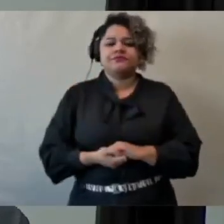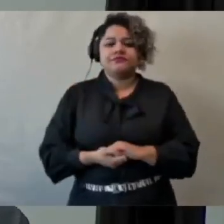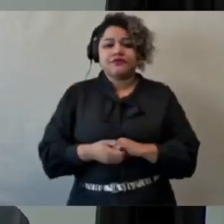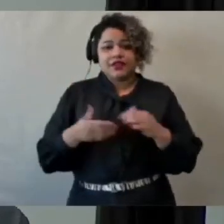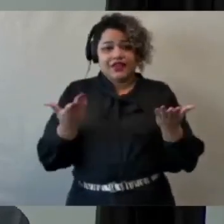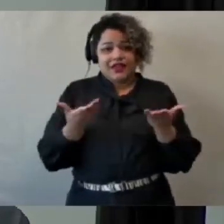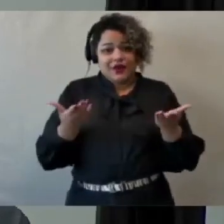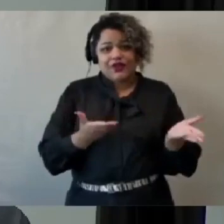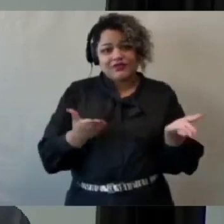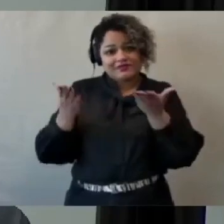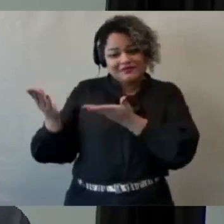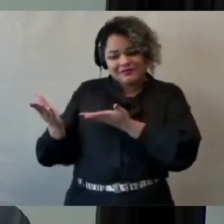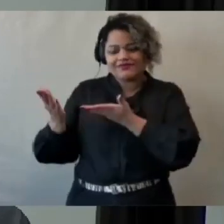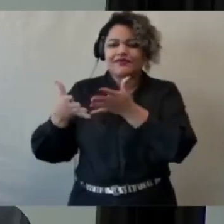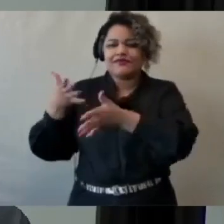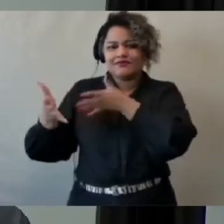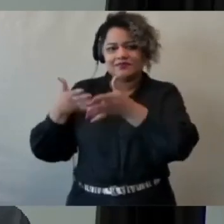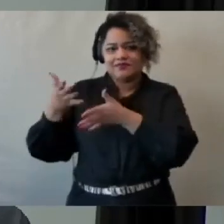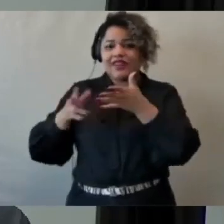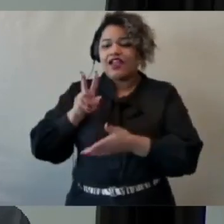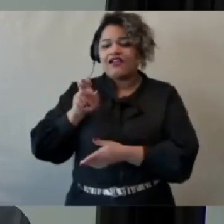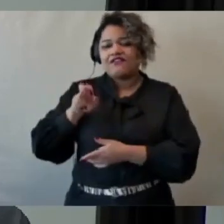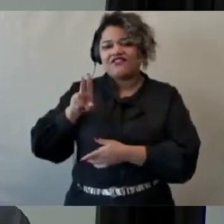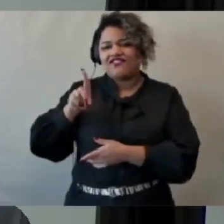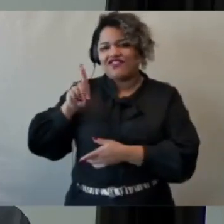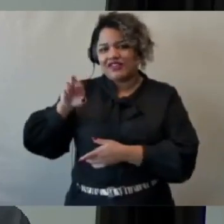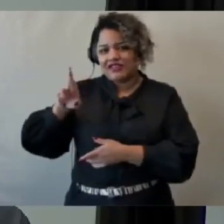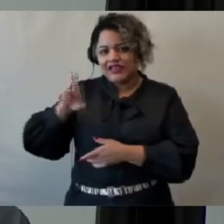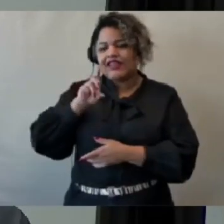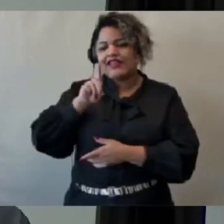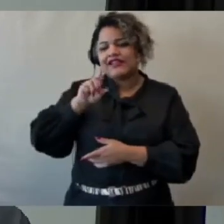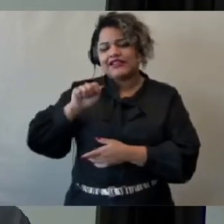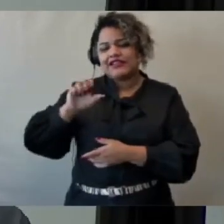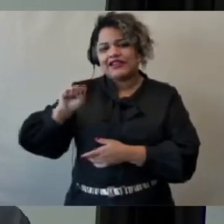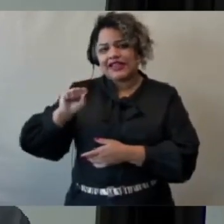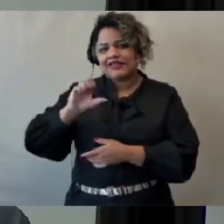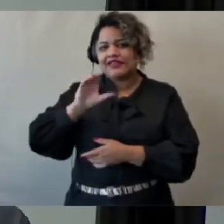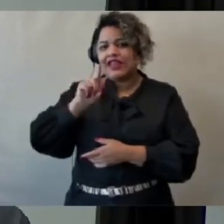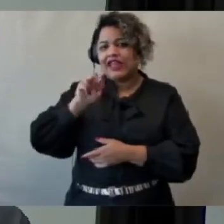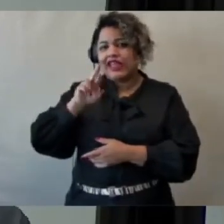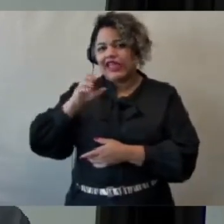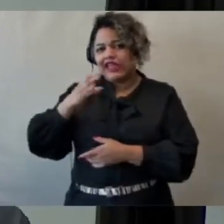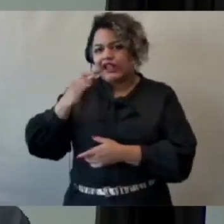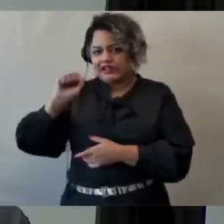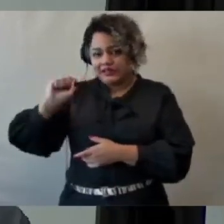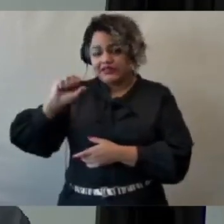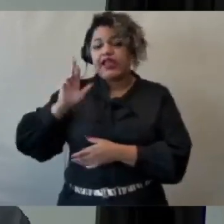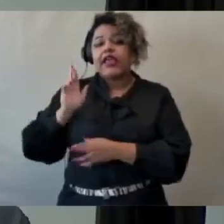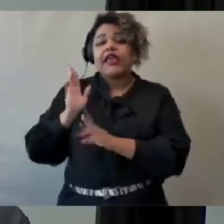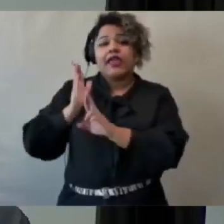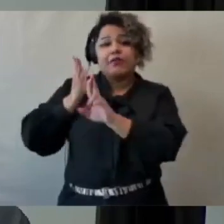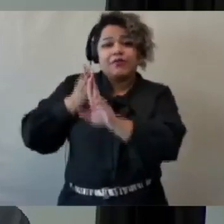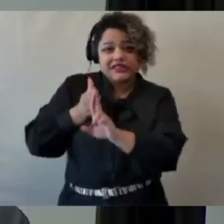para o Vander das Graças de Souza, representando o movimento de luta Procreches, MLPC.